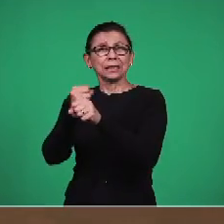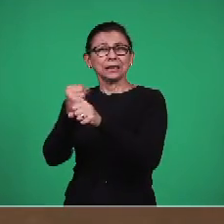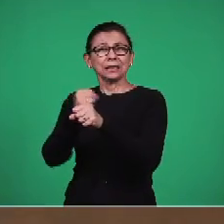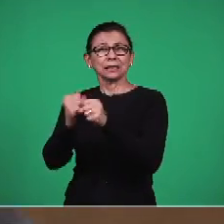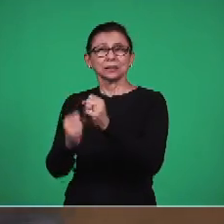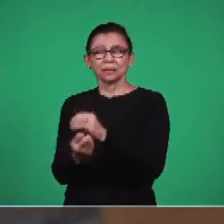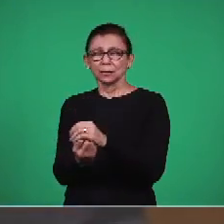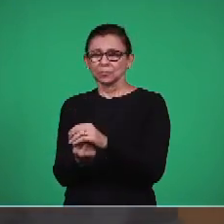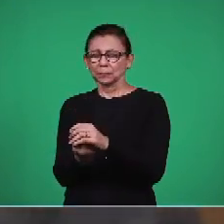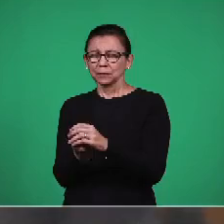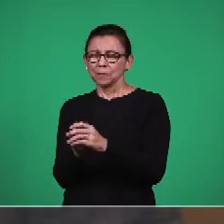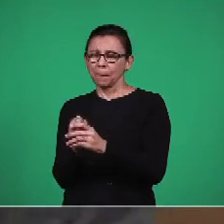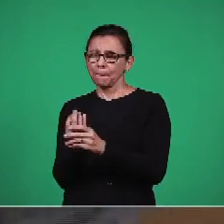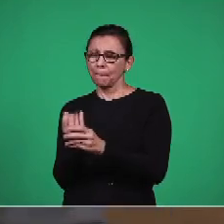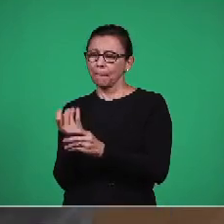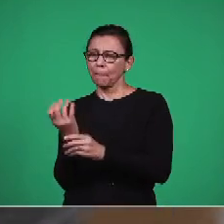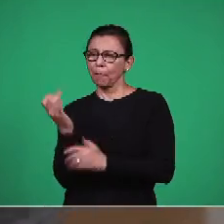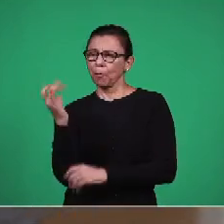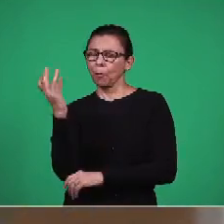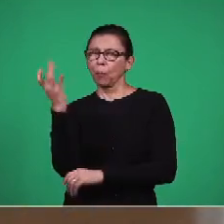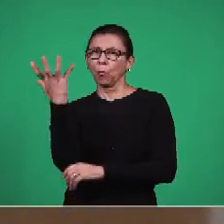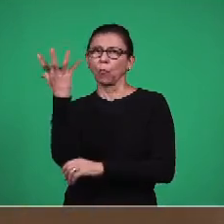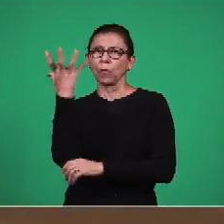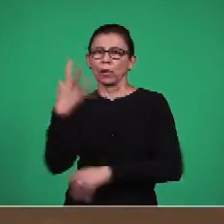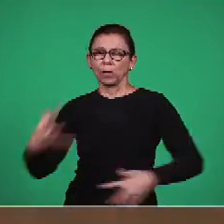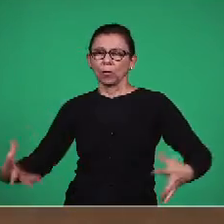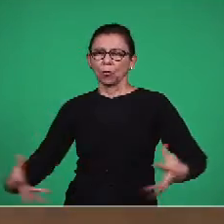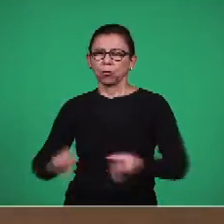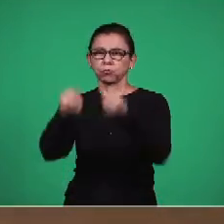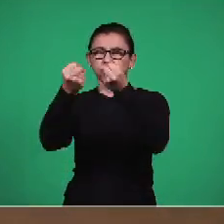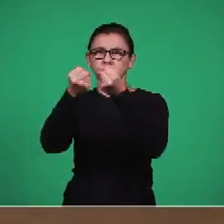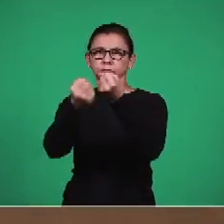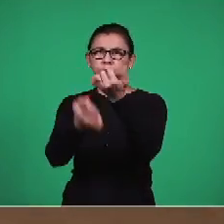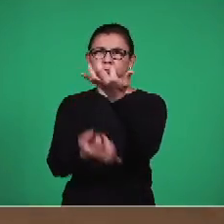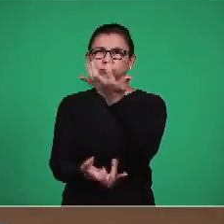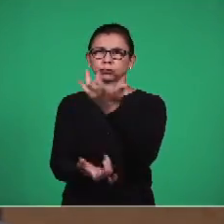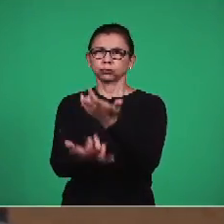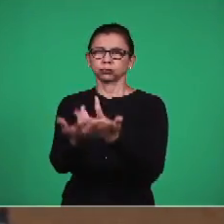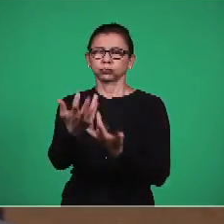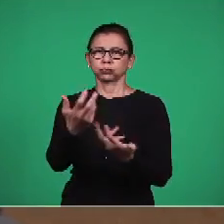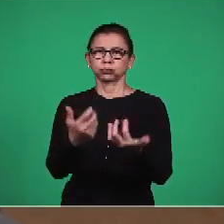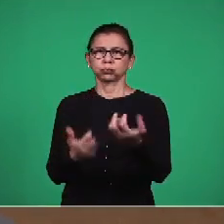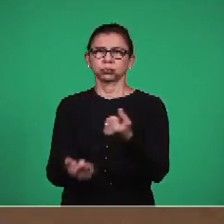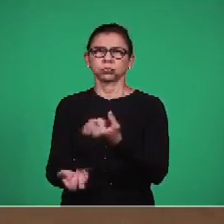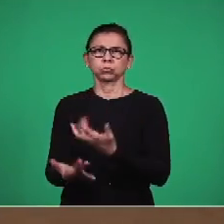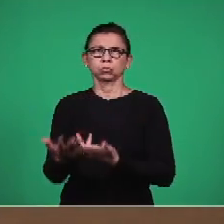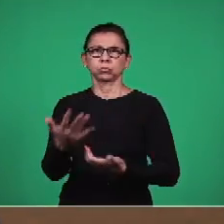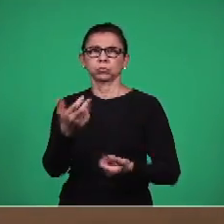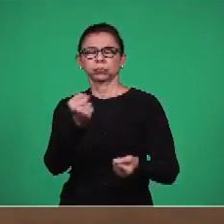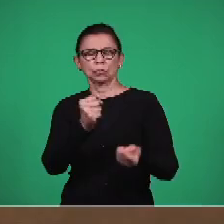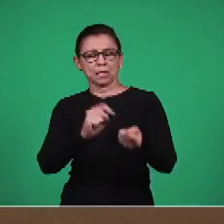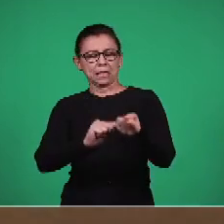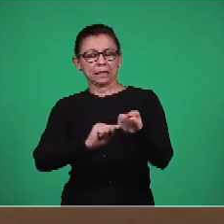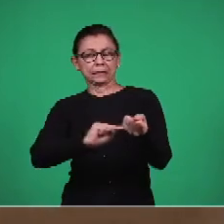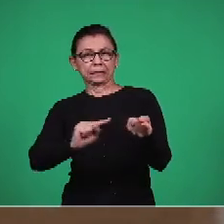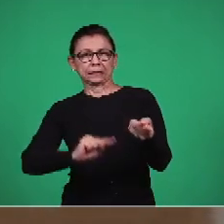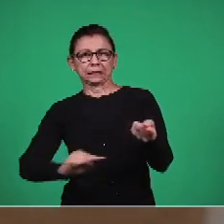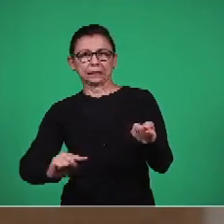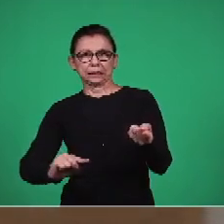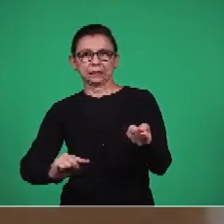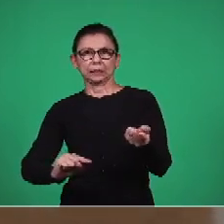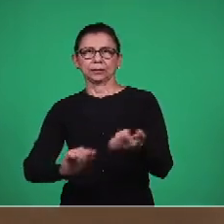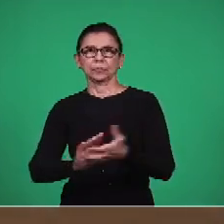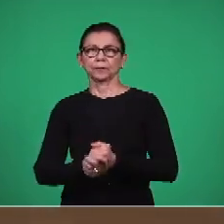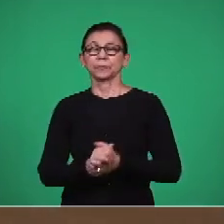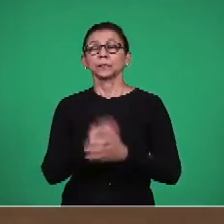para produzir, o fogo vem e acaba. Fogo e saraiva. E sangue. Você vê, a